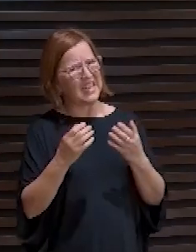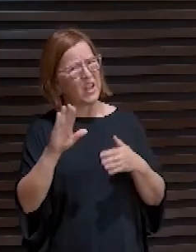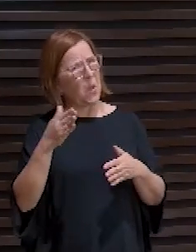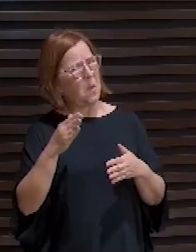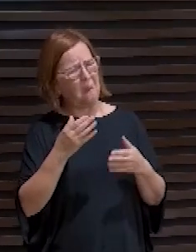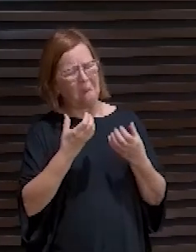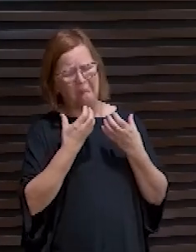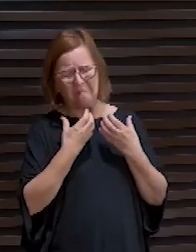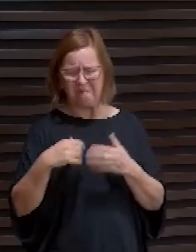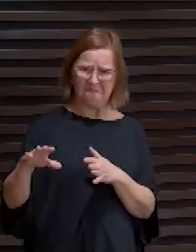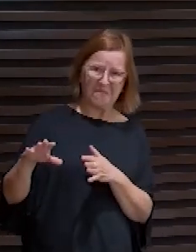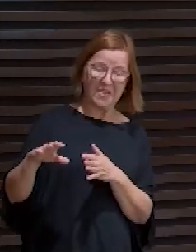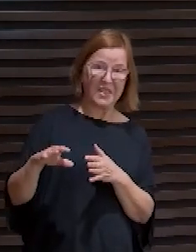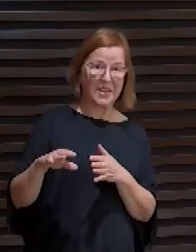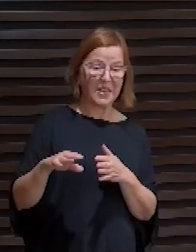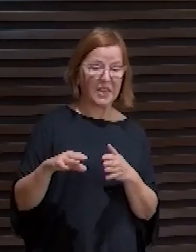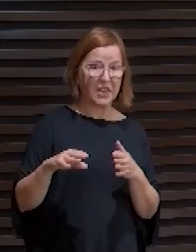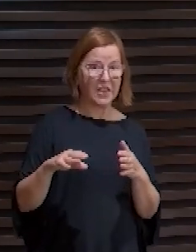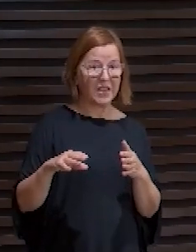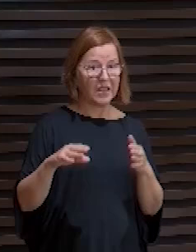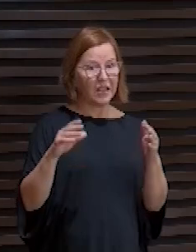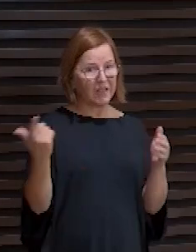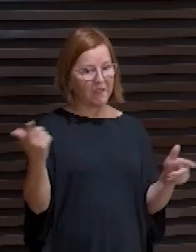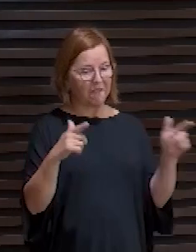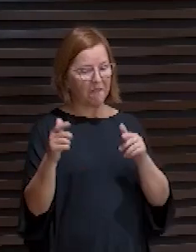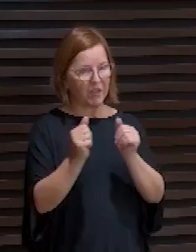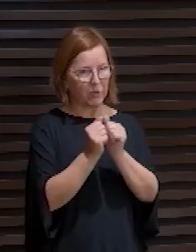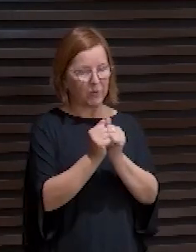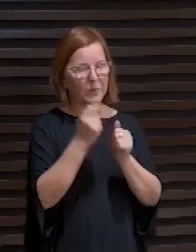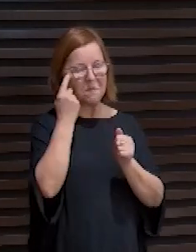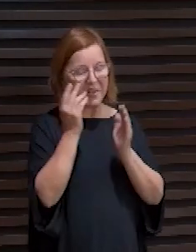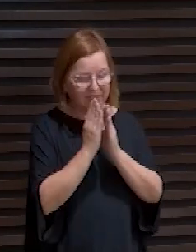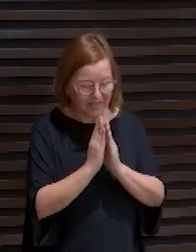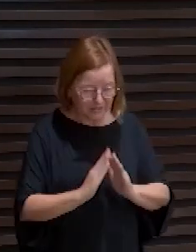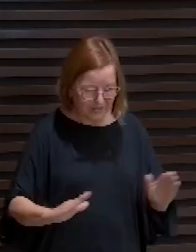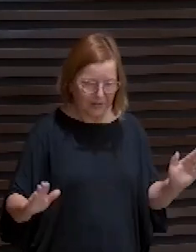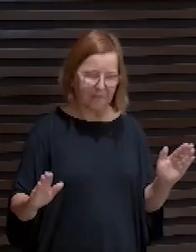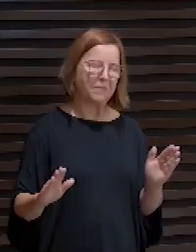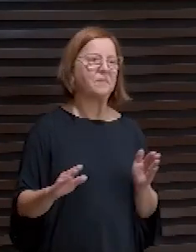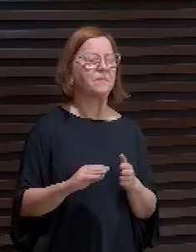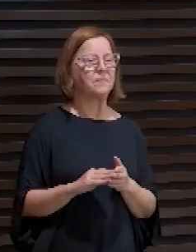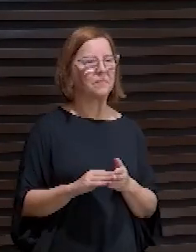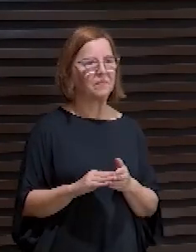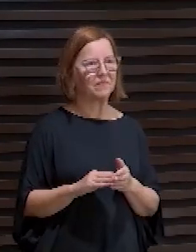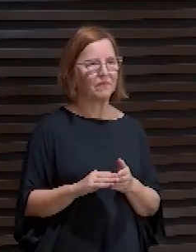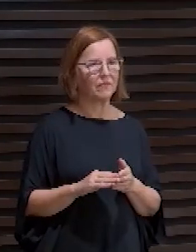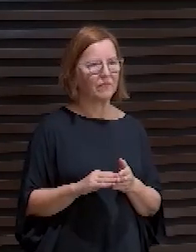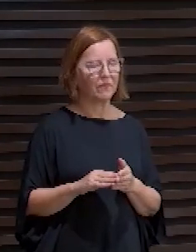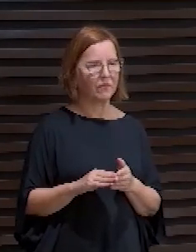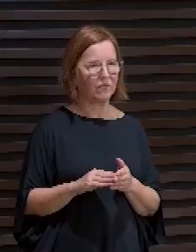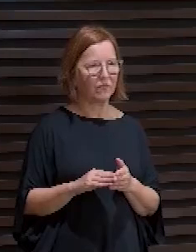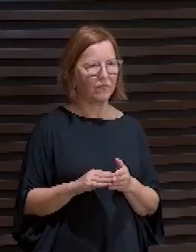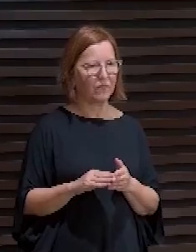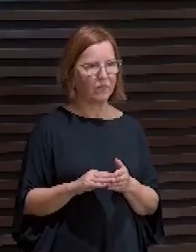adorar. A carta aos Hebreus descreve a superioridade de Jesus Cristo sobre um sistema religioso e